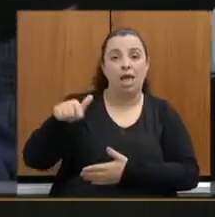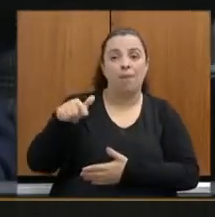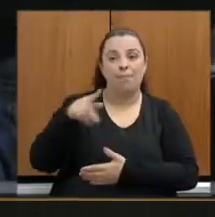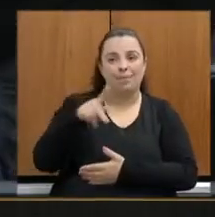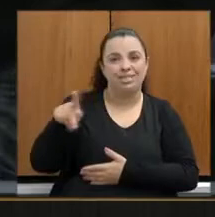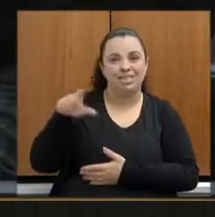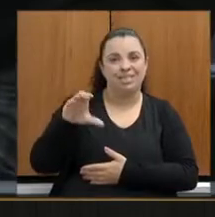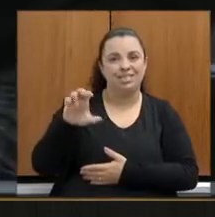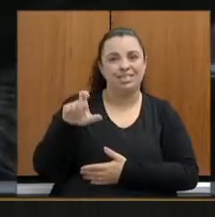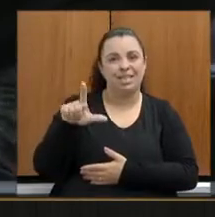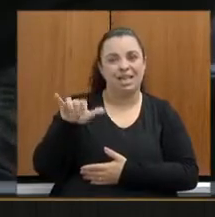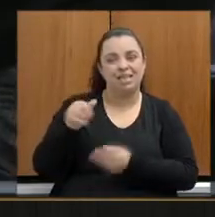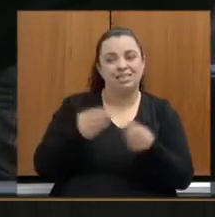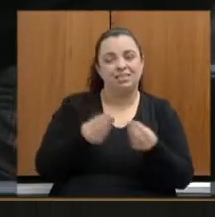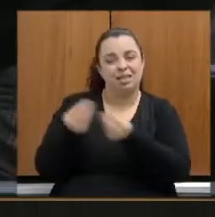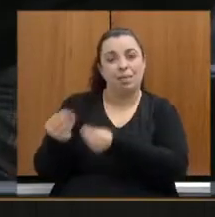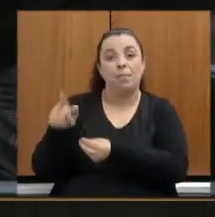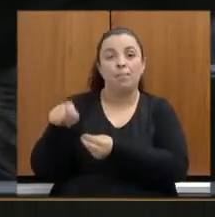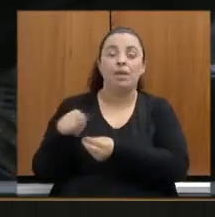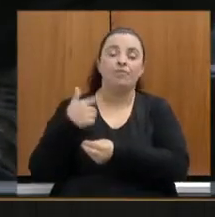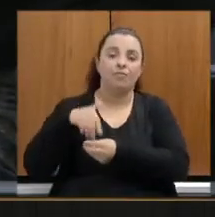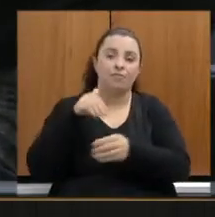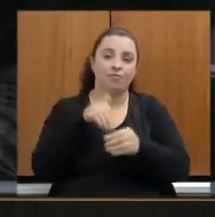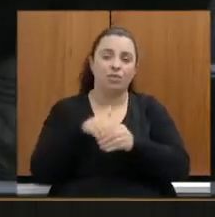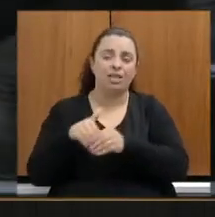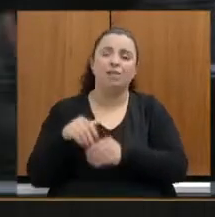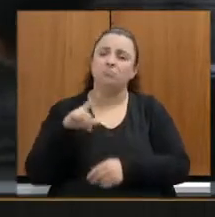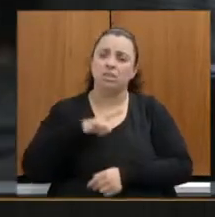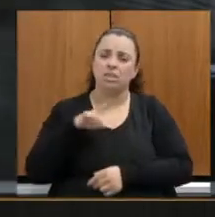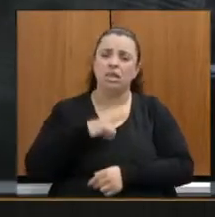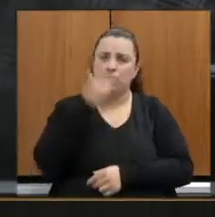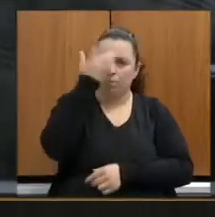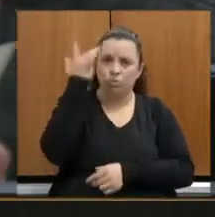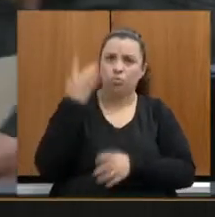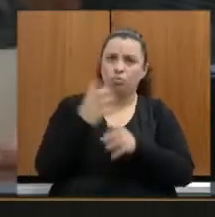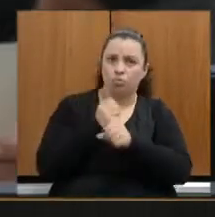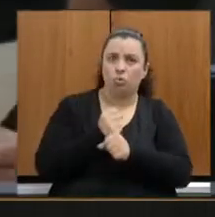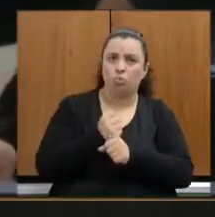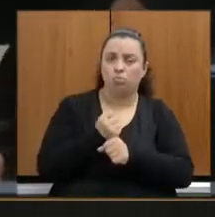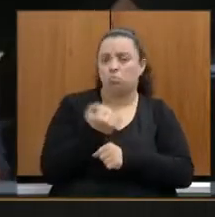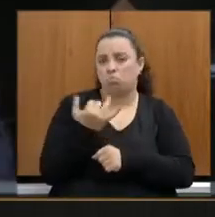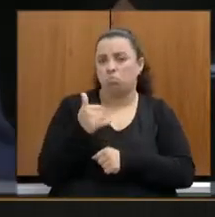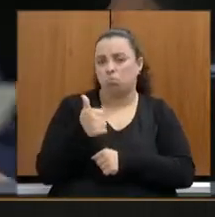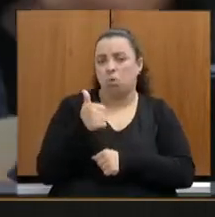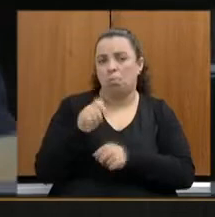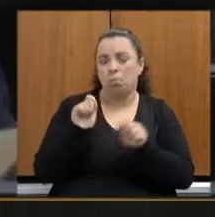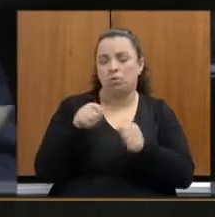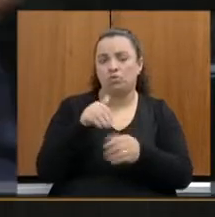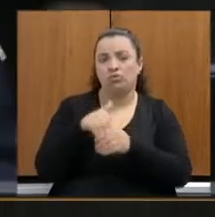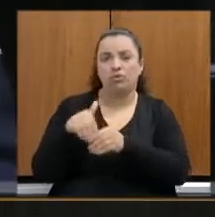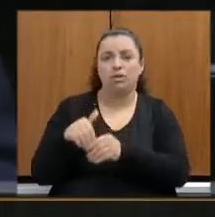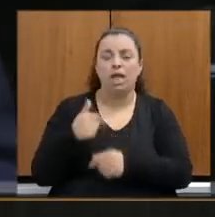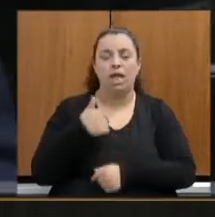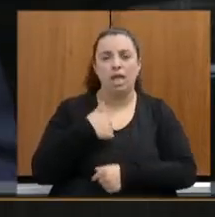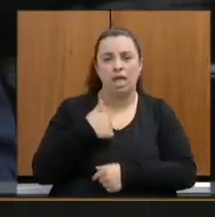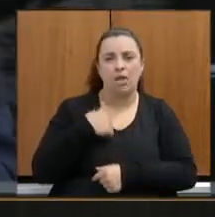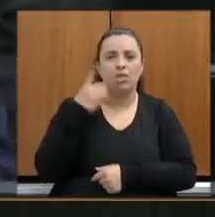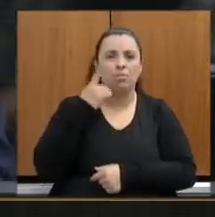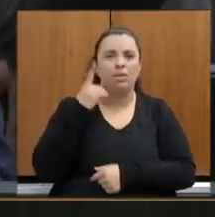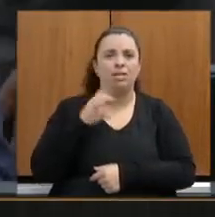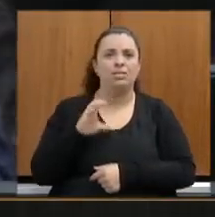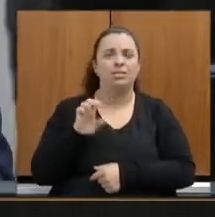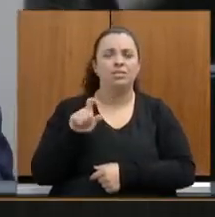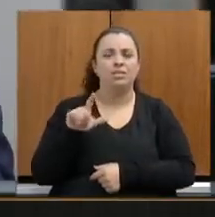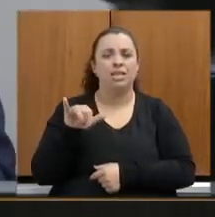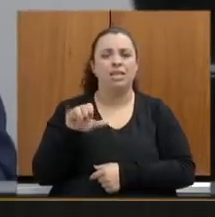possa colocar em votação nós temos cloro eu Deputado é serviço e o deputado Charles Santos